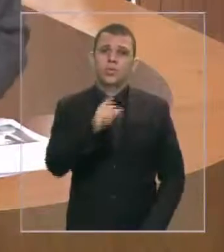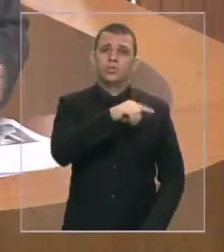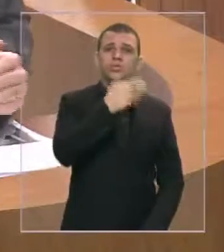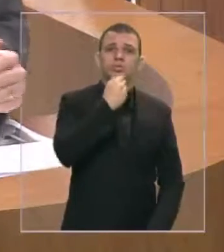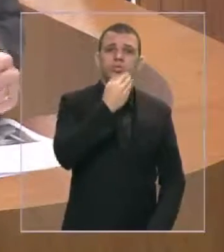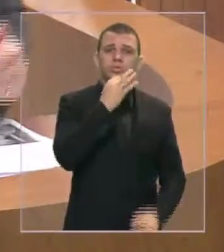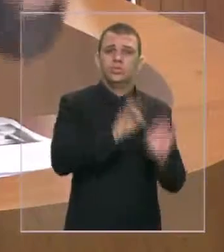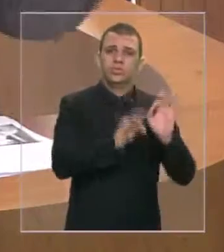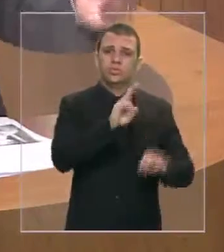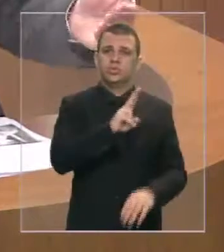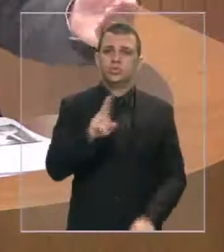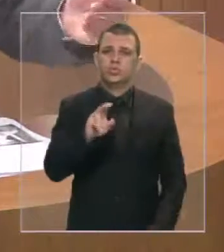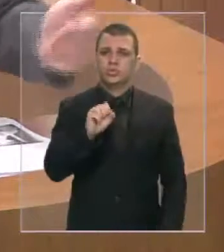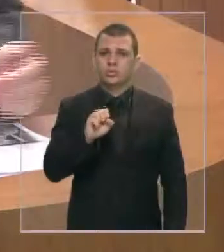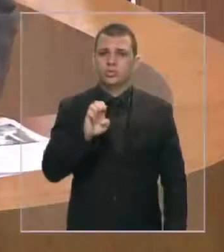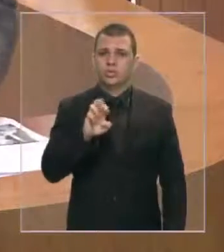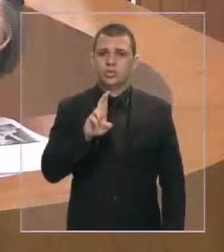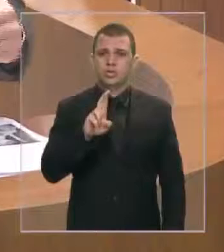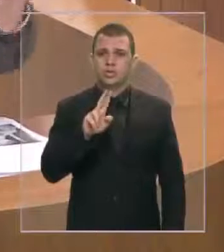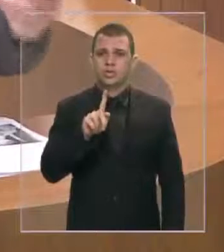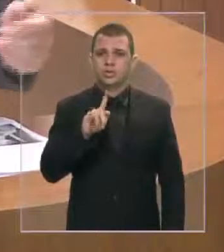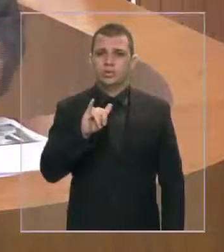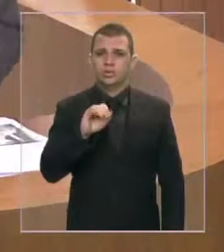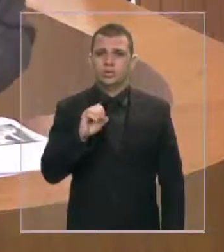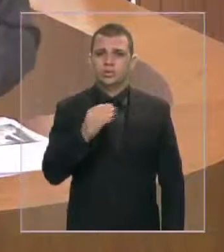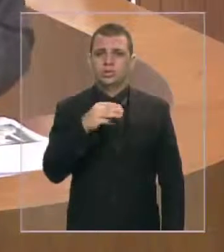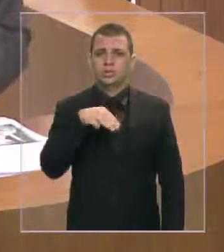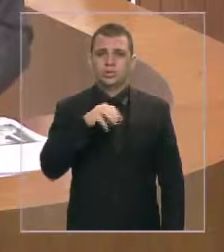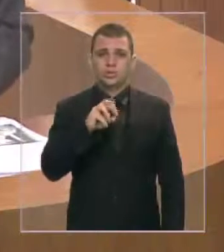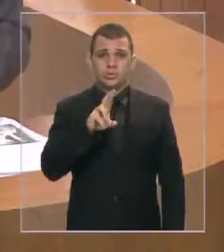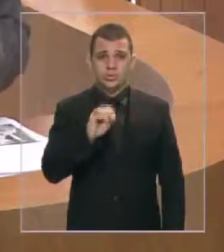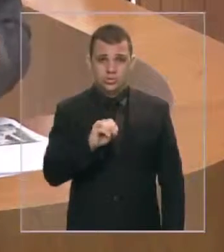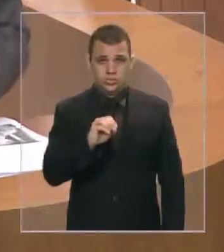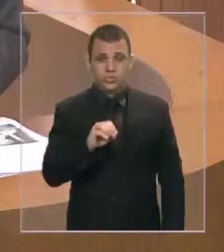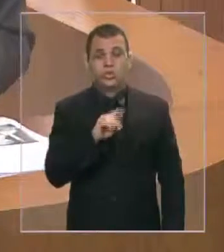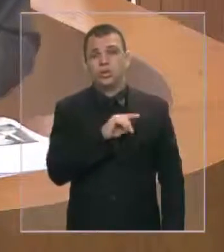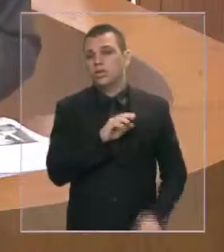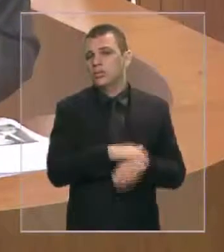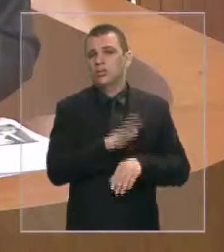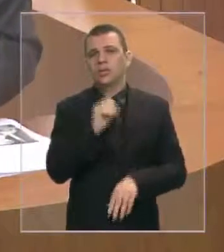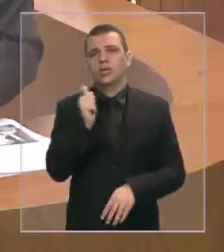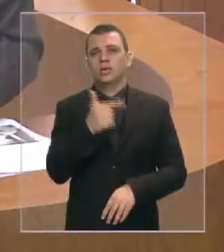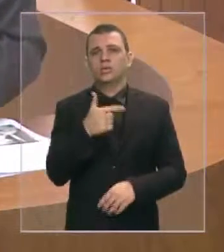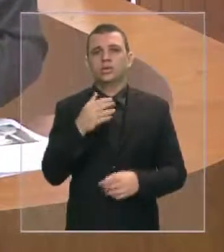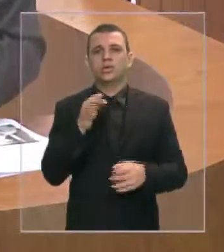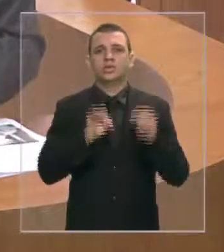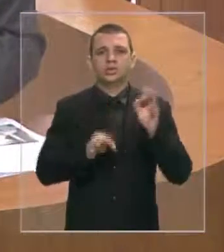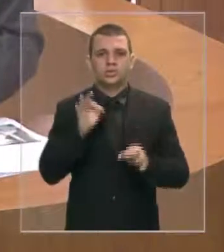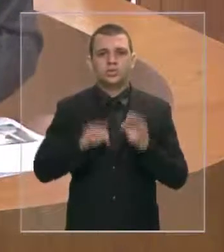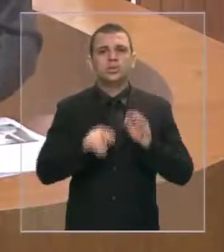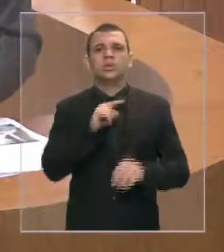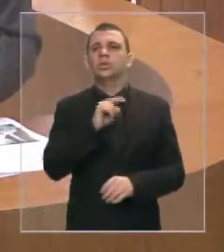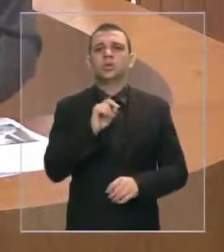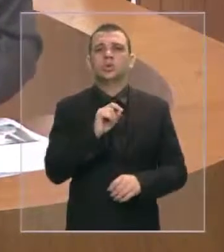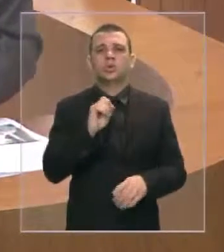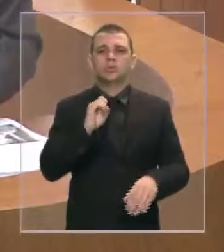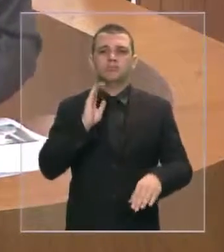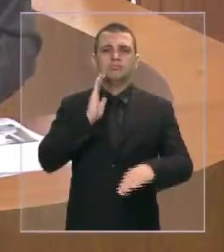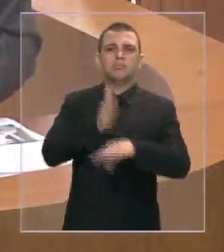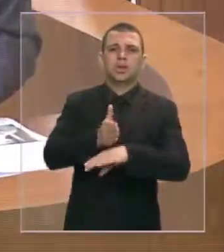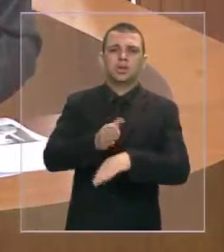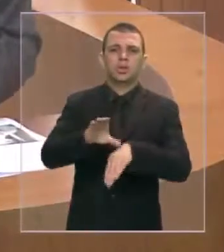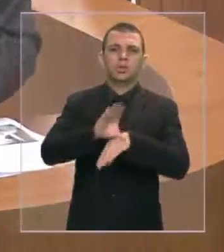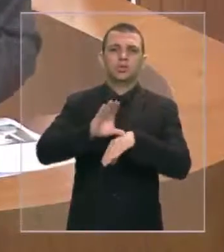que extrapola as suas funções de juiz a ponto de rasgar a Constituição Federal do